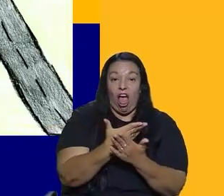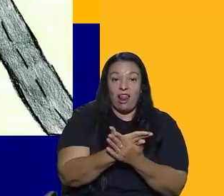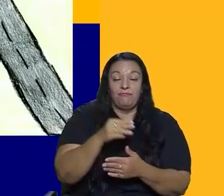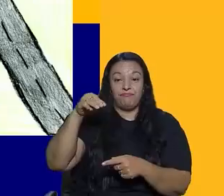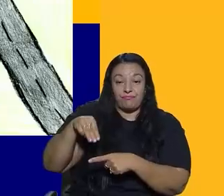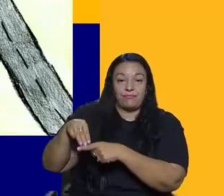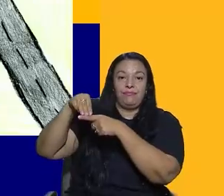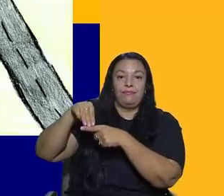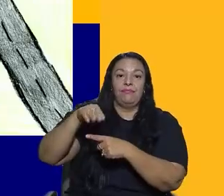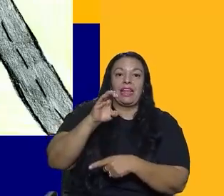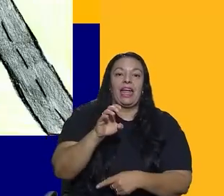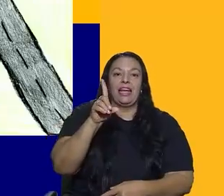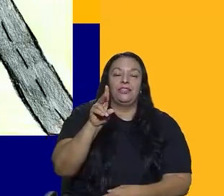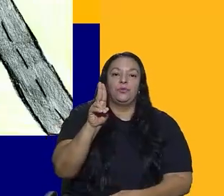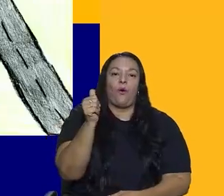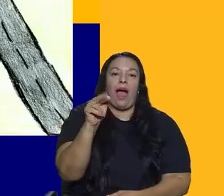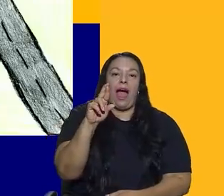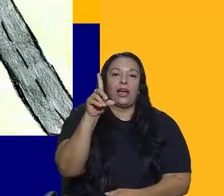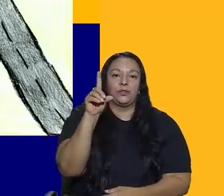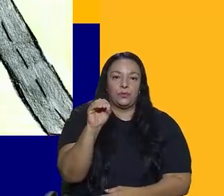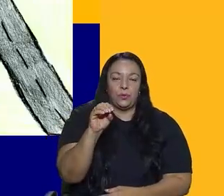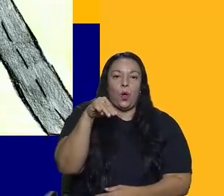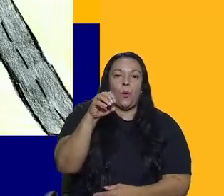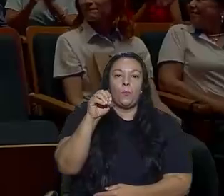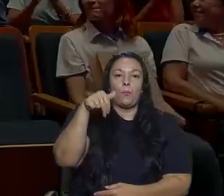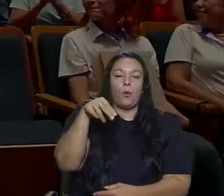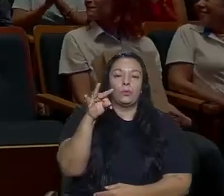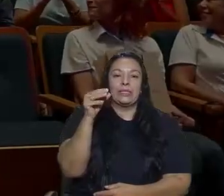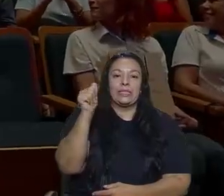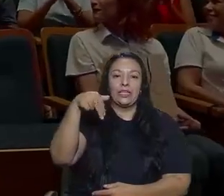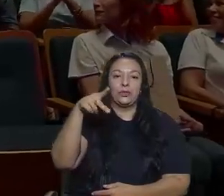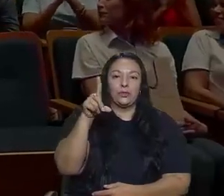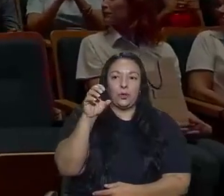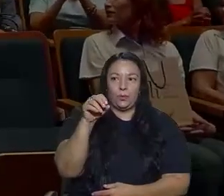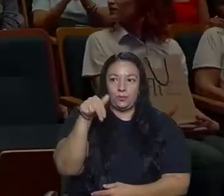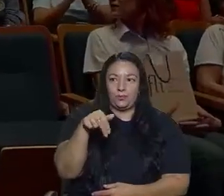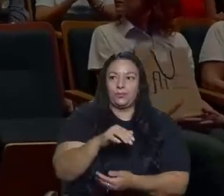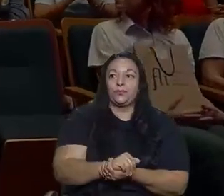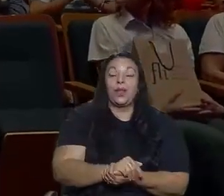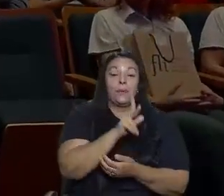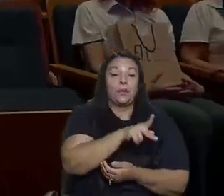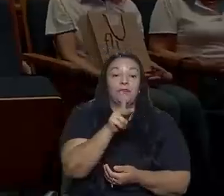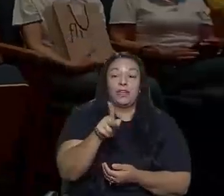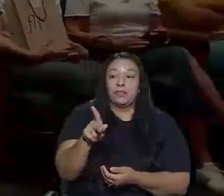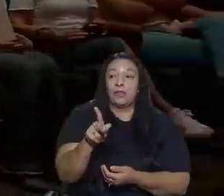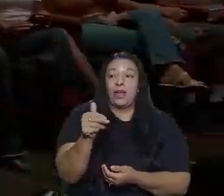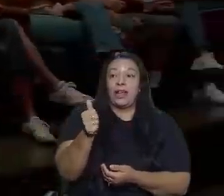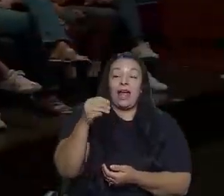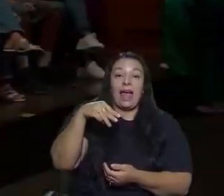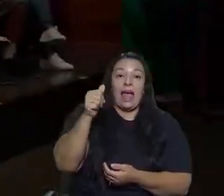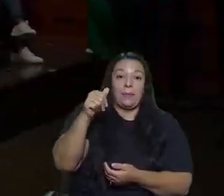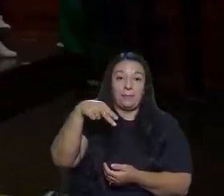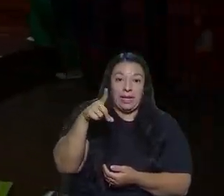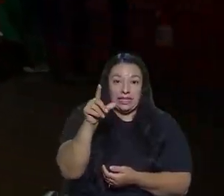Municipal Eduardo Mantandon. E a sua professora é a Amanda Tessaro, que não pôde vir por